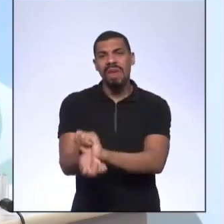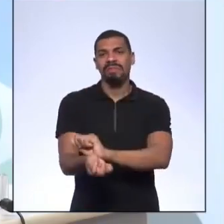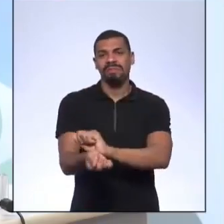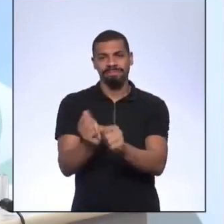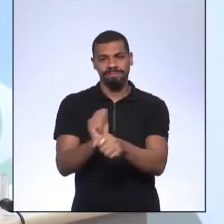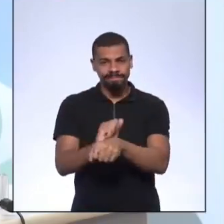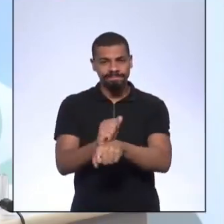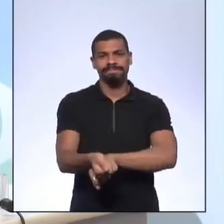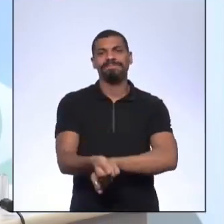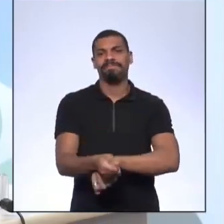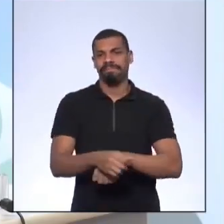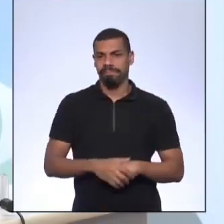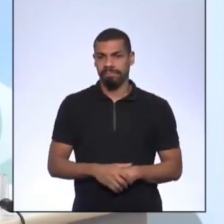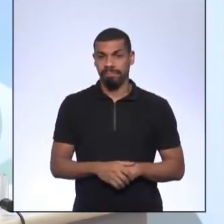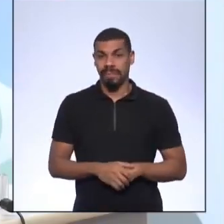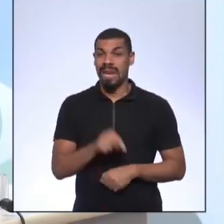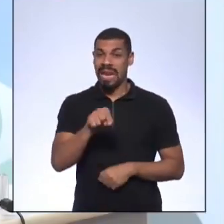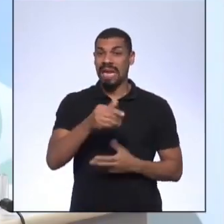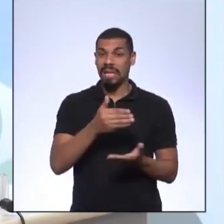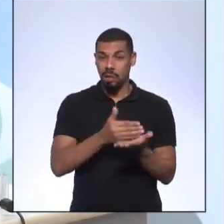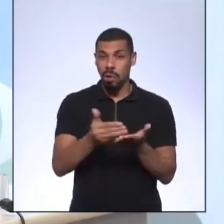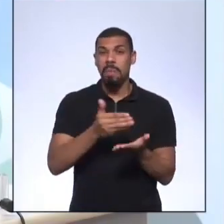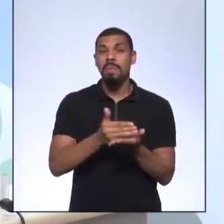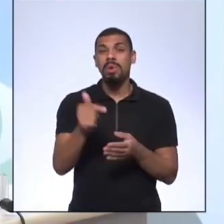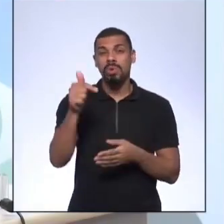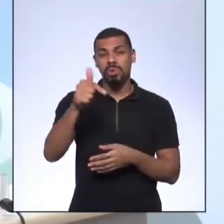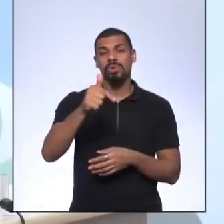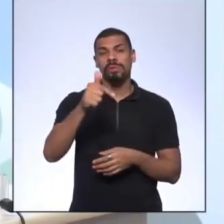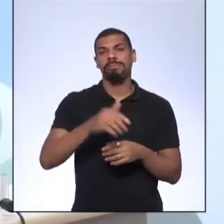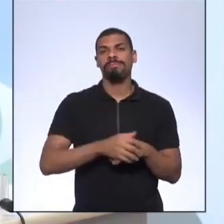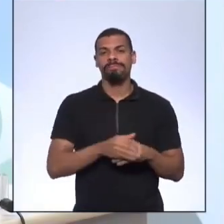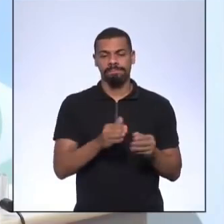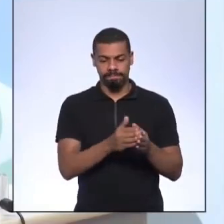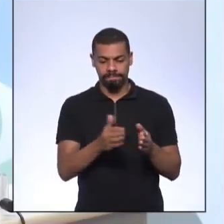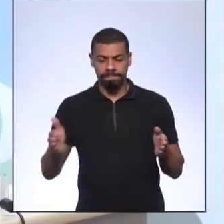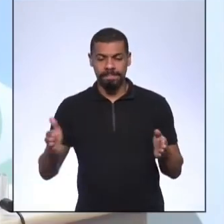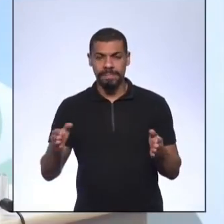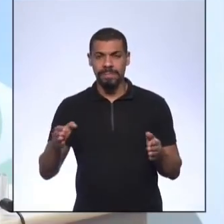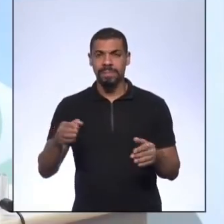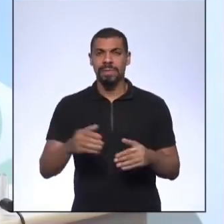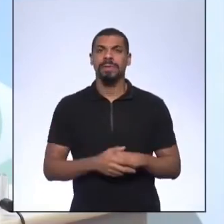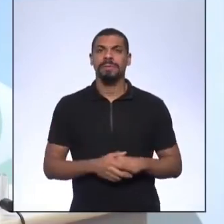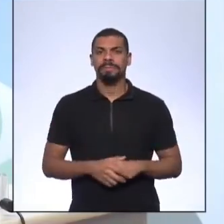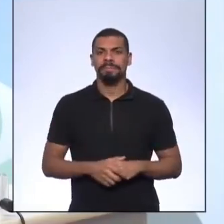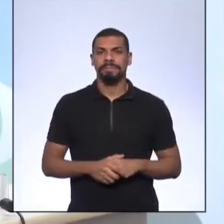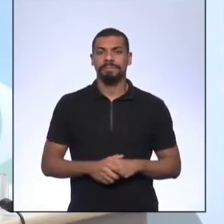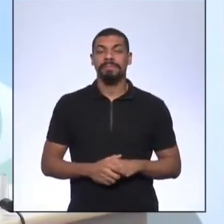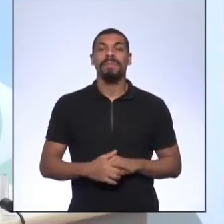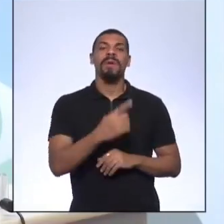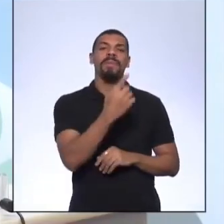aí que começou o tráfico negreiro promovido por Portugal. Tá?